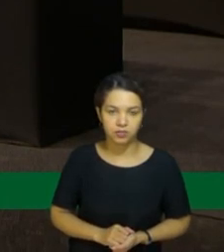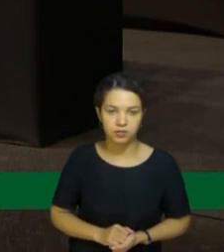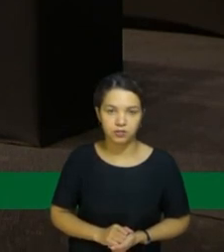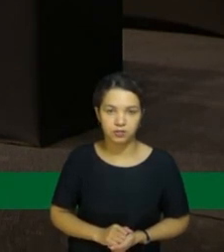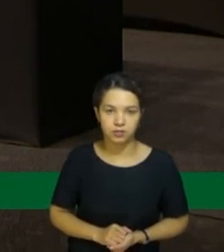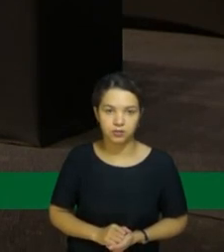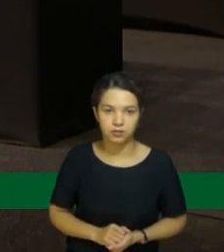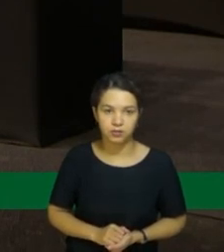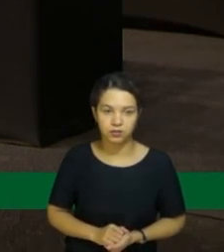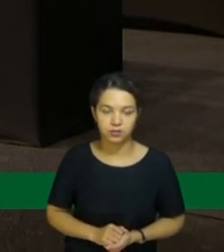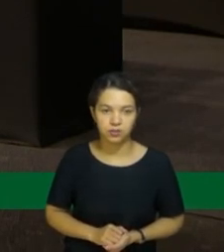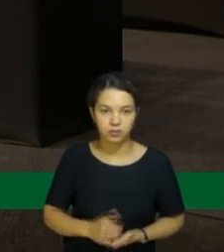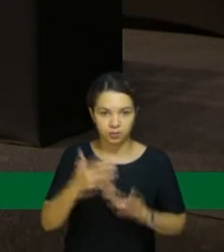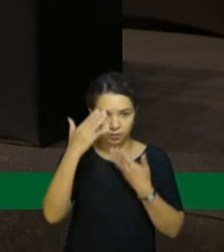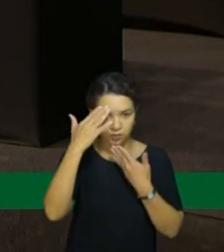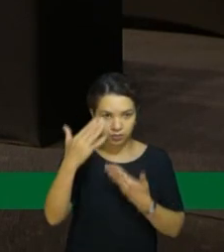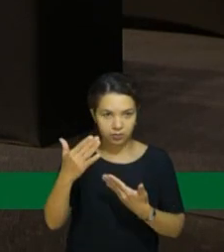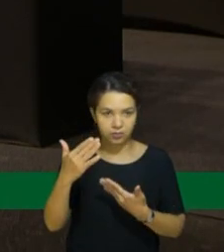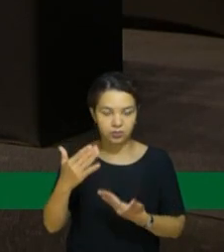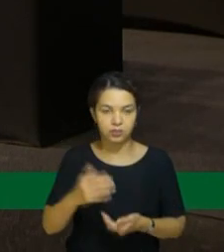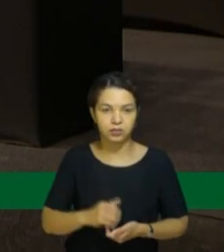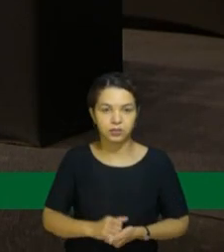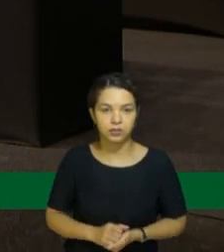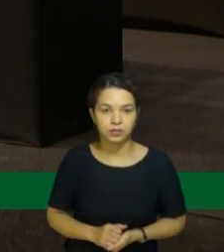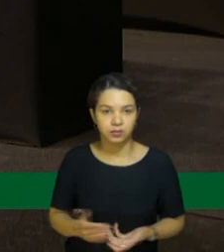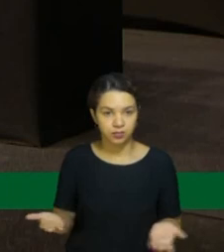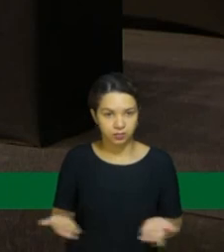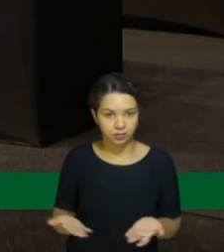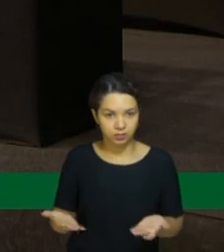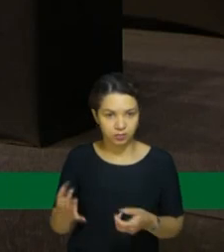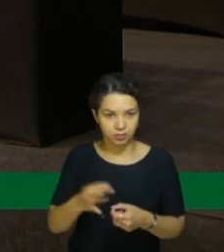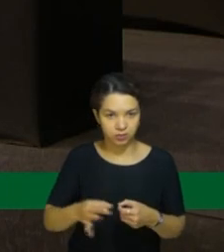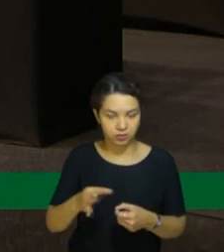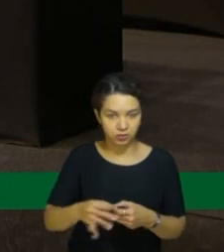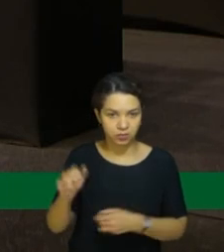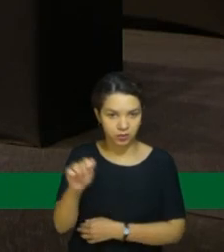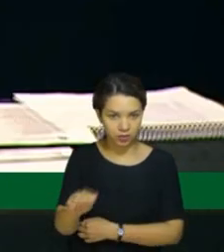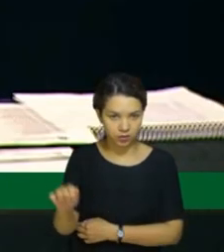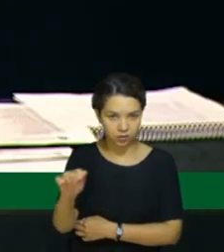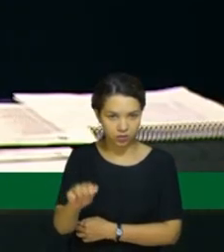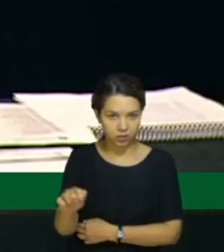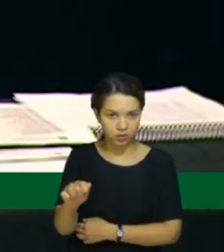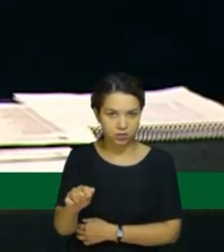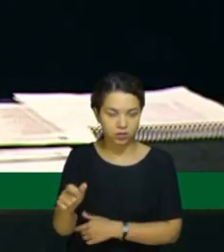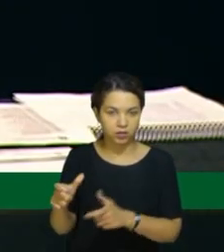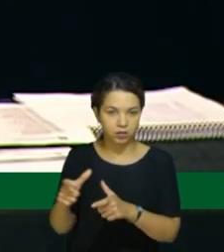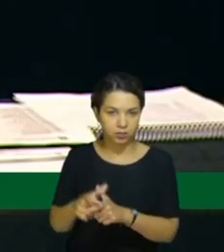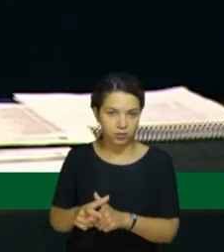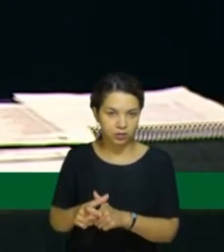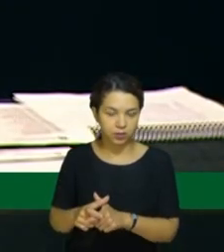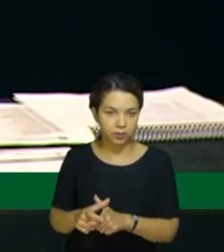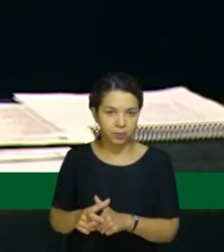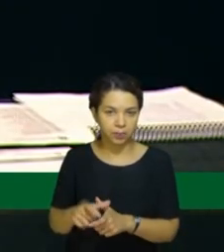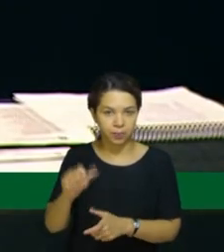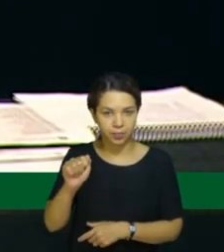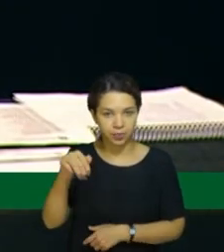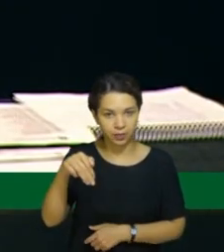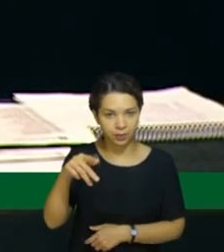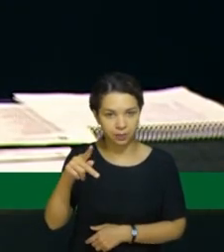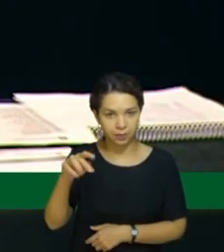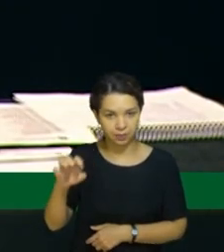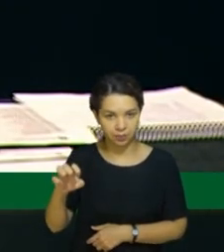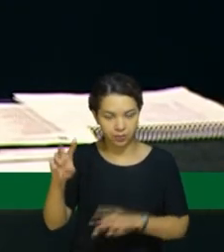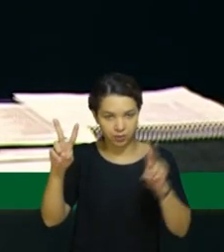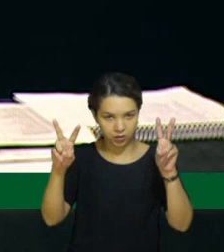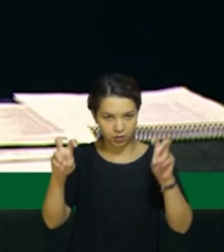tarde obrigado Larissa passamos a ouvir agora entidade Associação de Micro e Pequenas Empresas tema questões